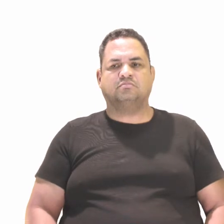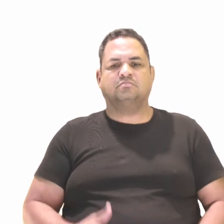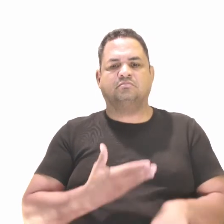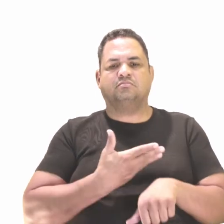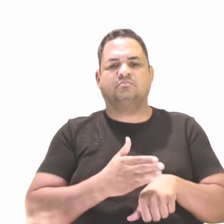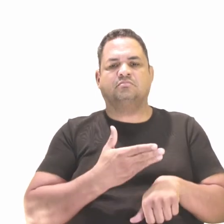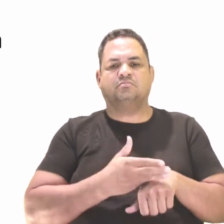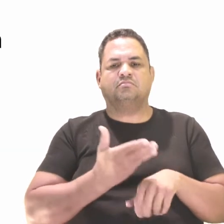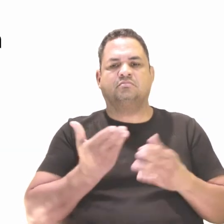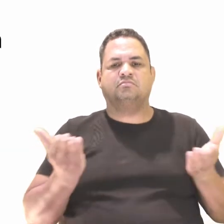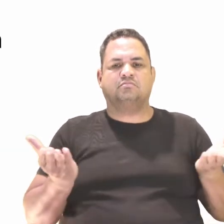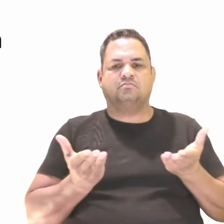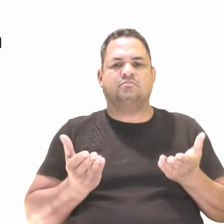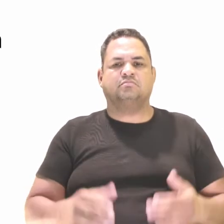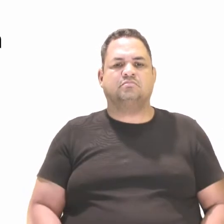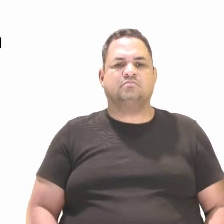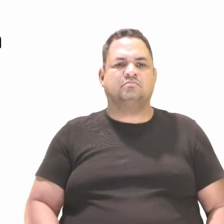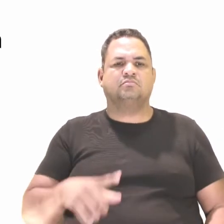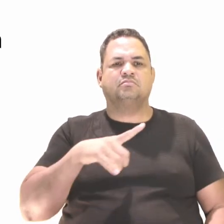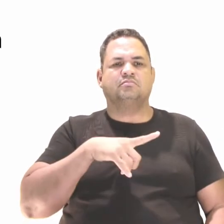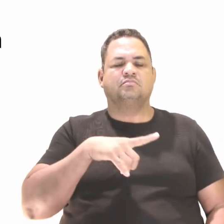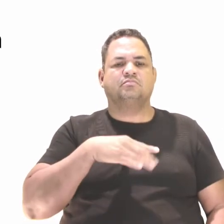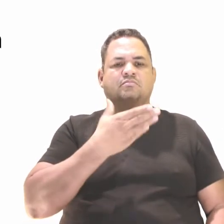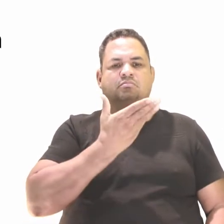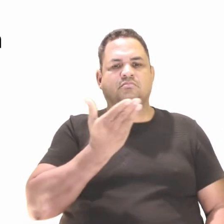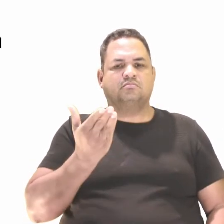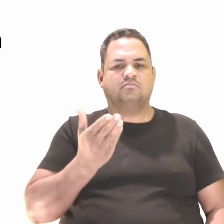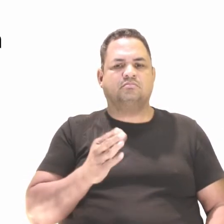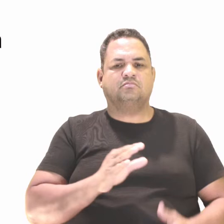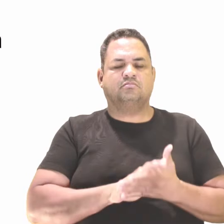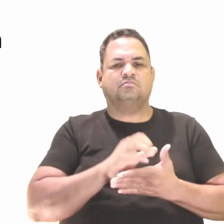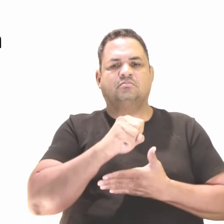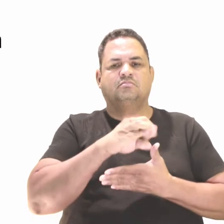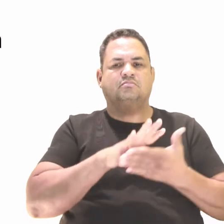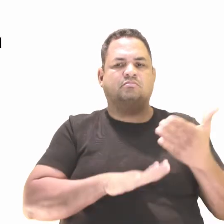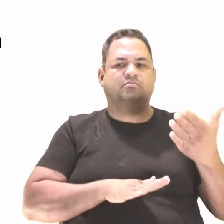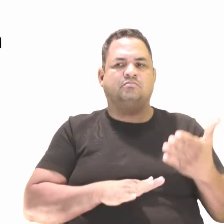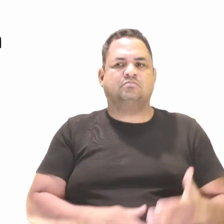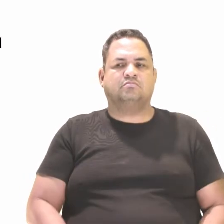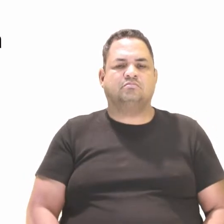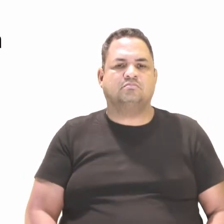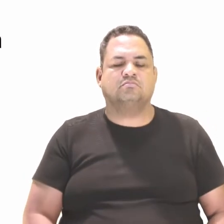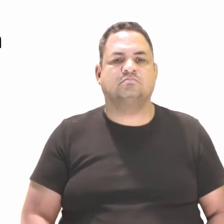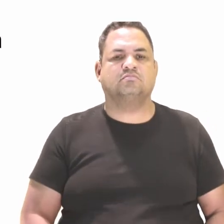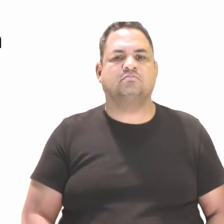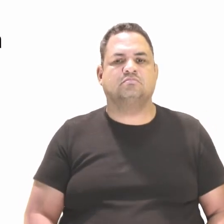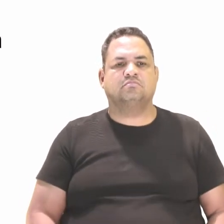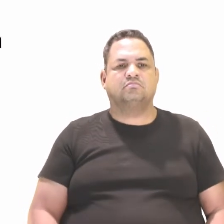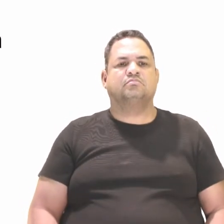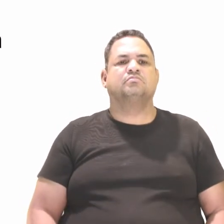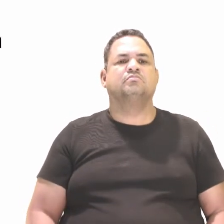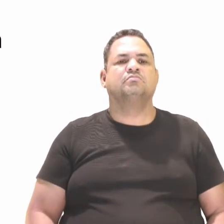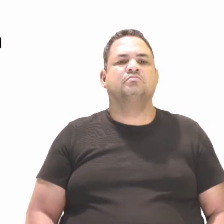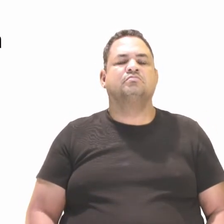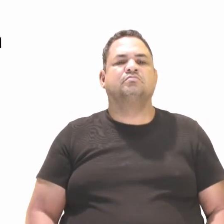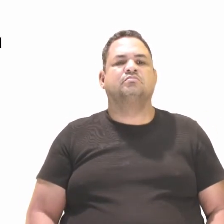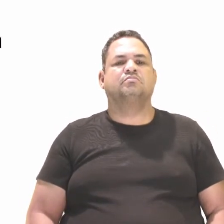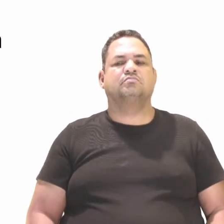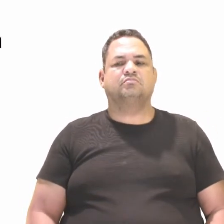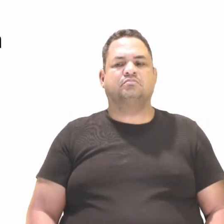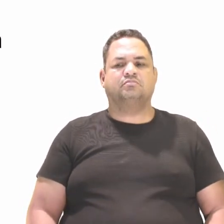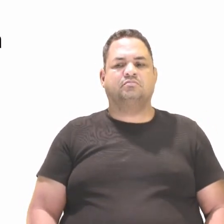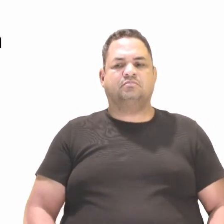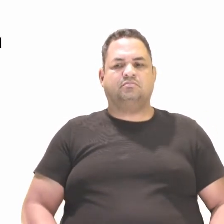vamos praticar. Olha aí, temos uma questão onde diz o seguinte. We're having a